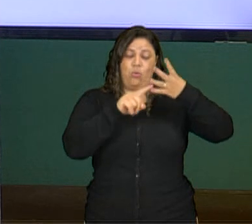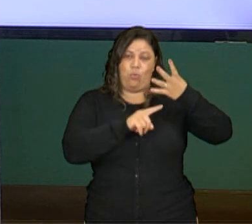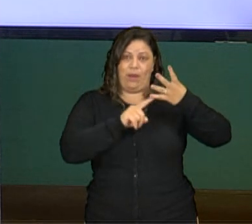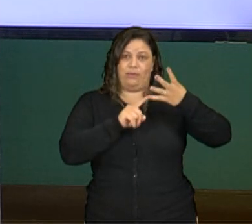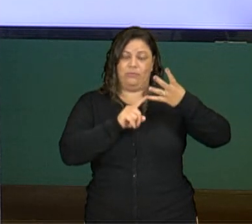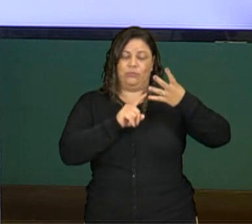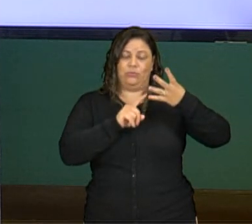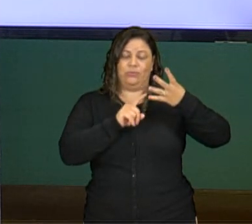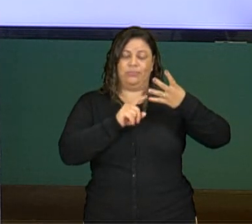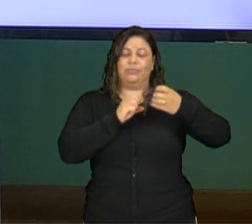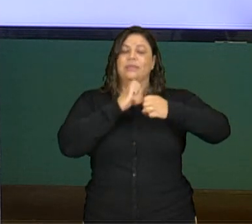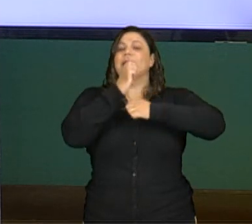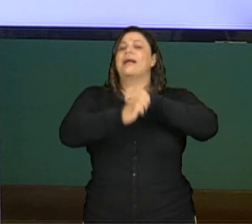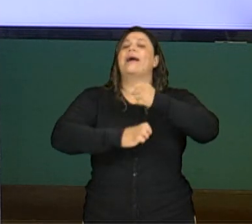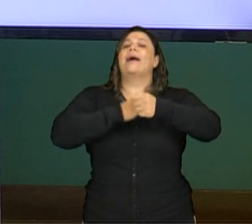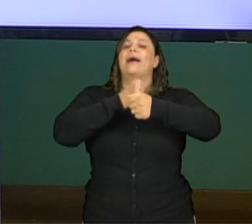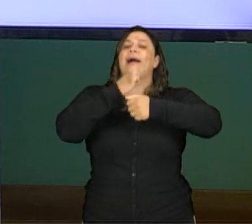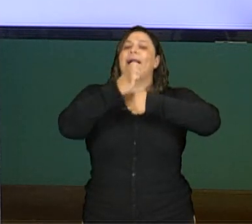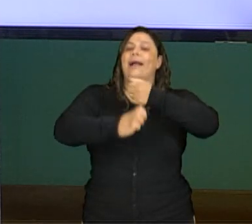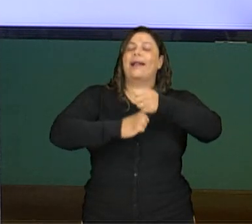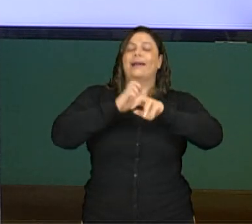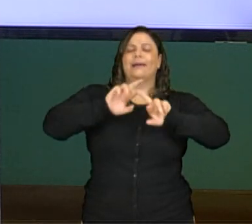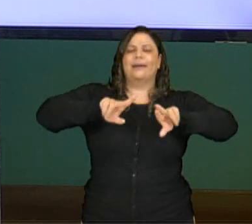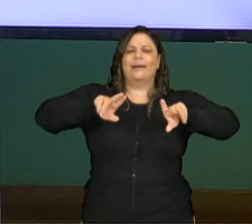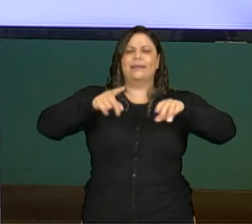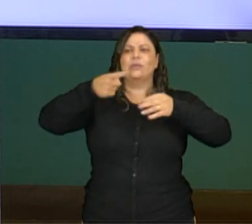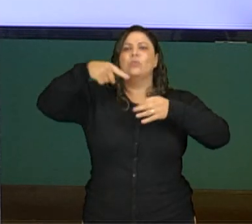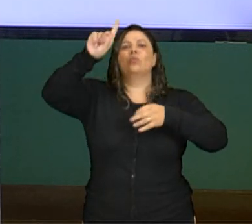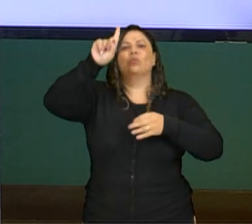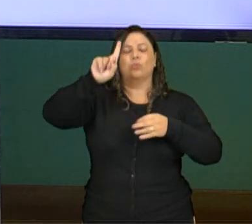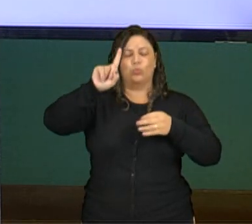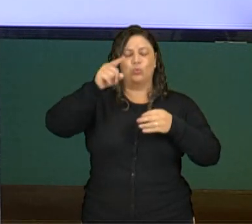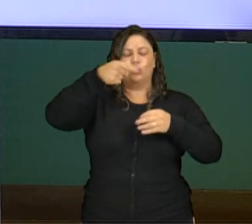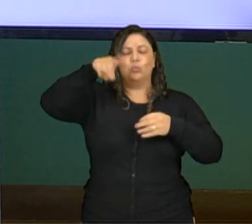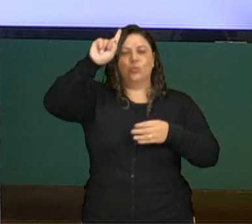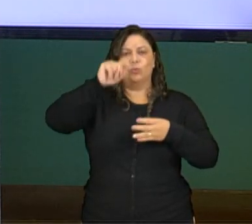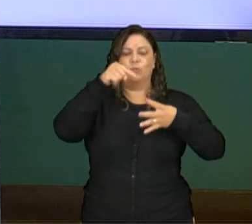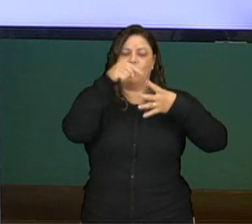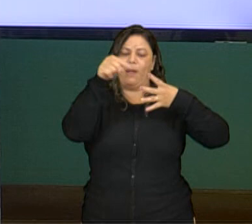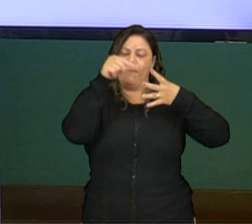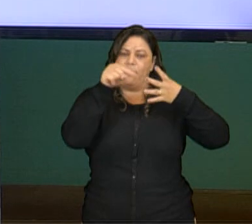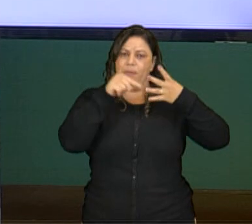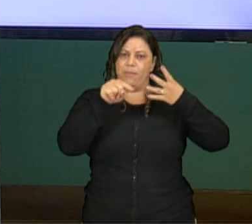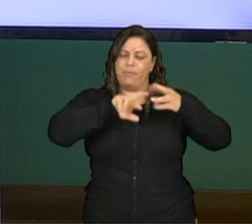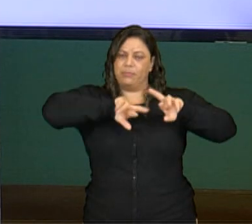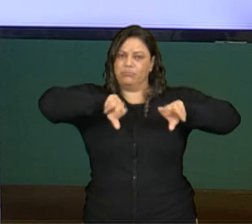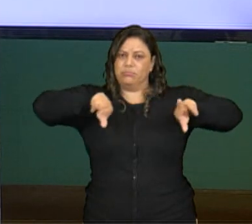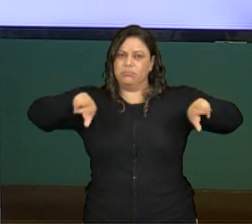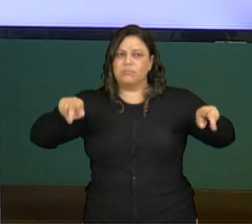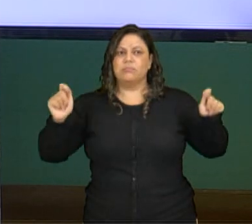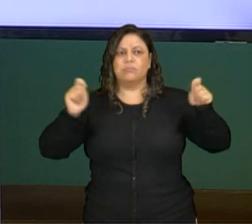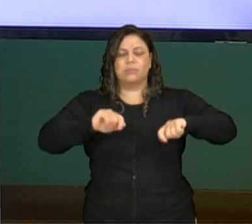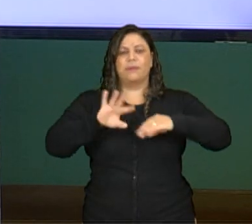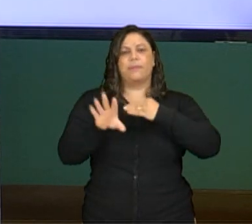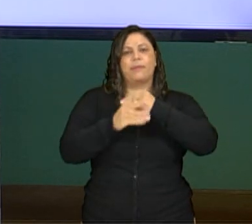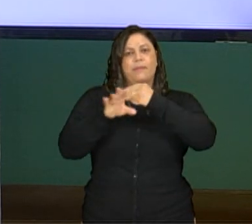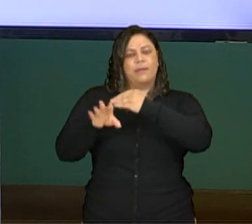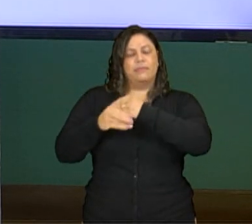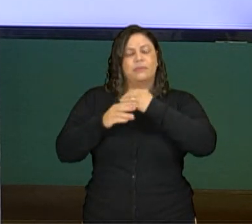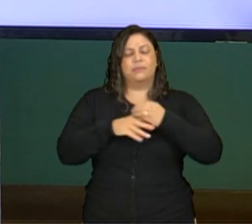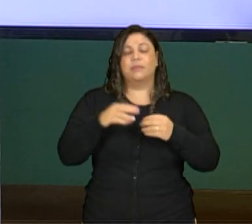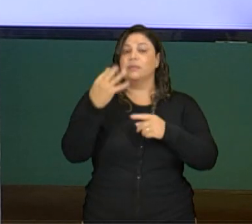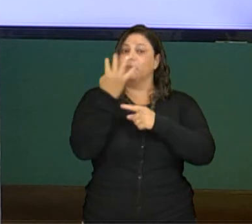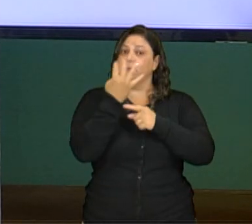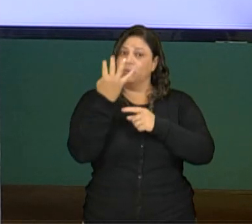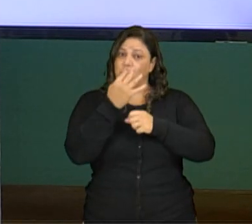seu último nível energético. A sua última camada eletrônica está preenchida com 4